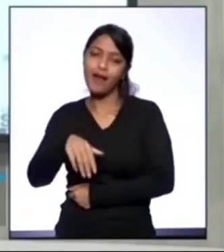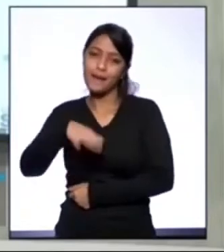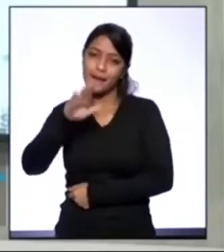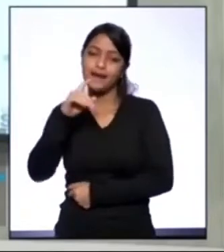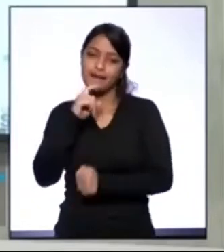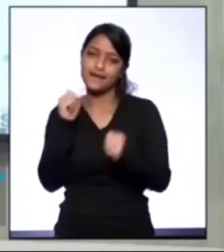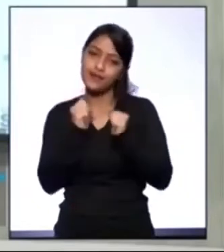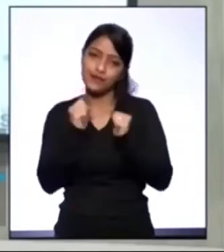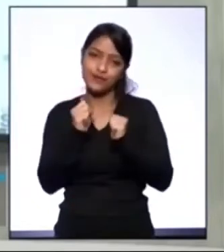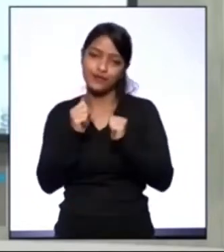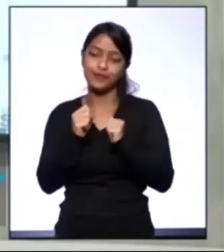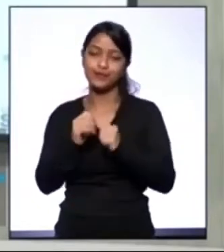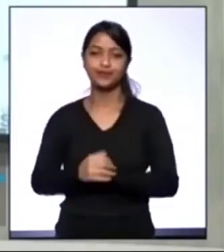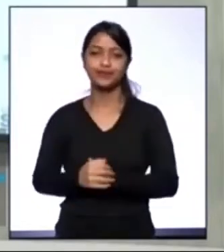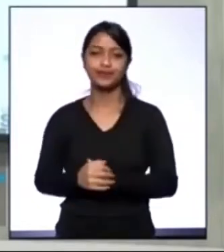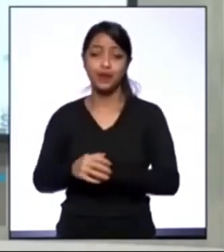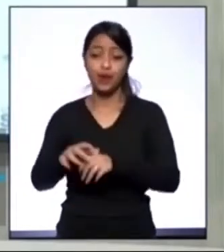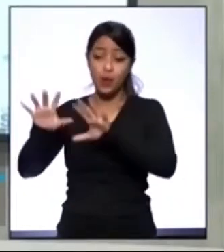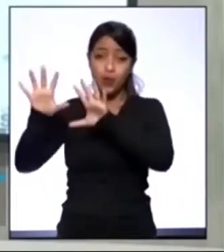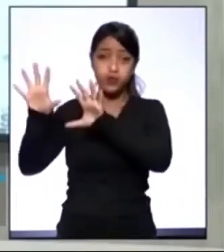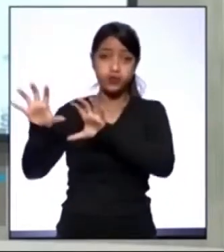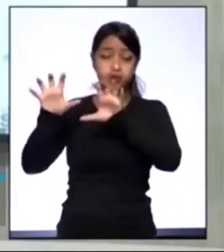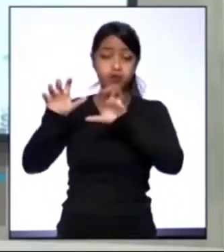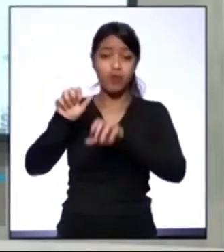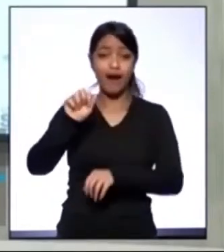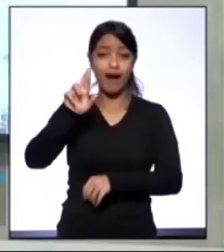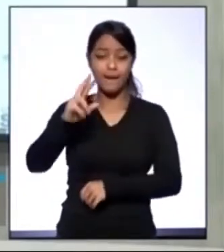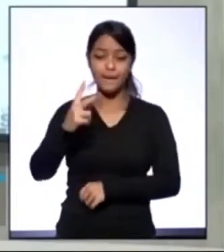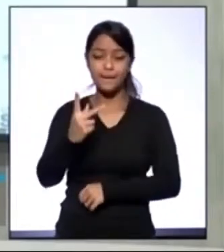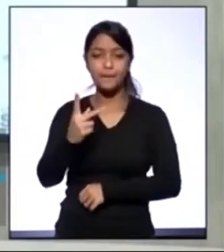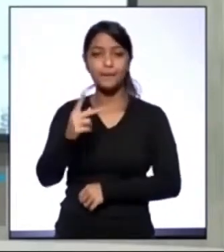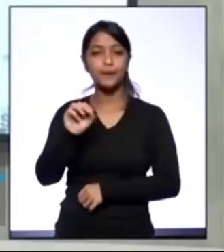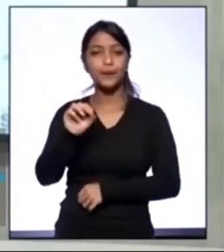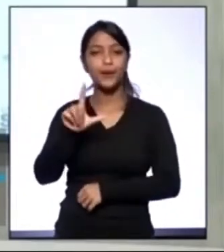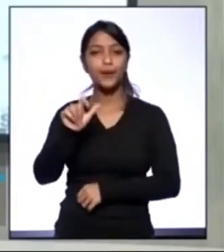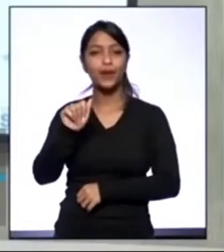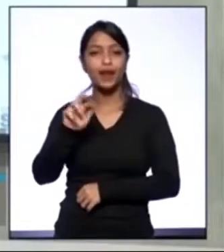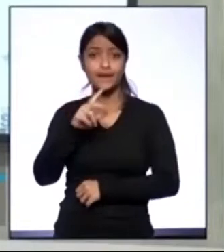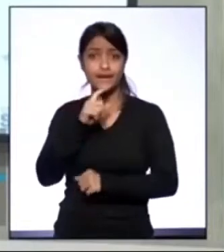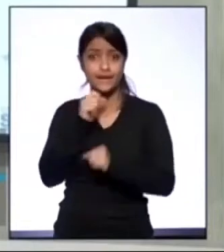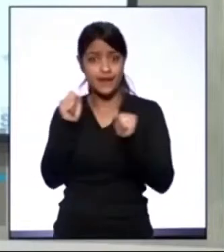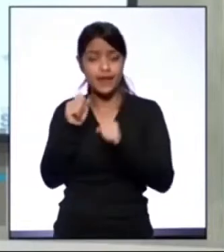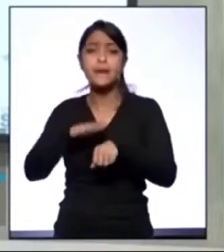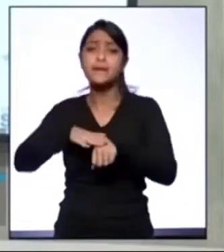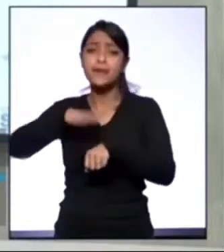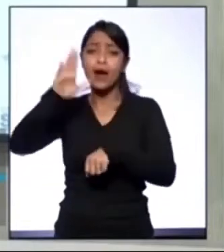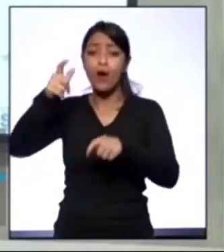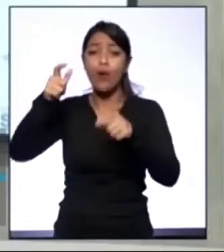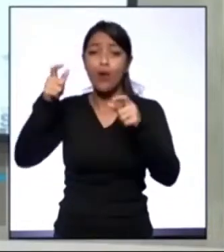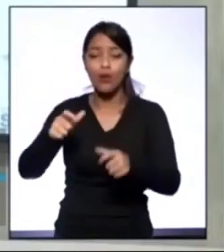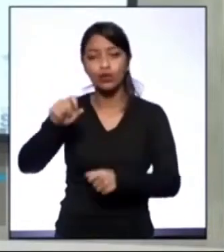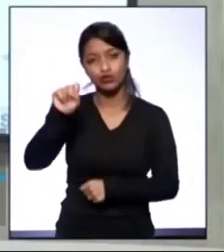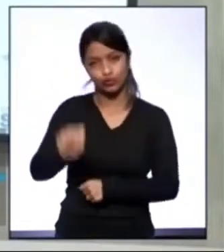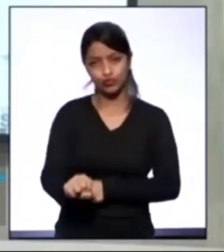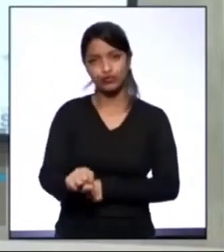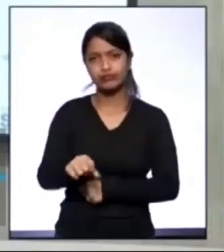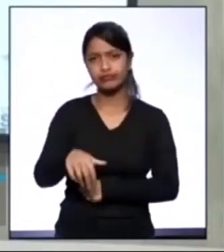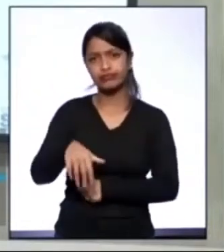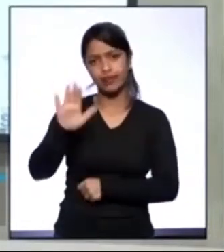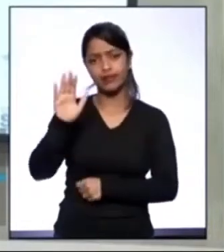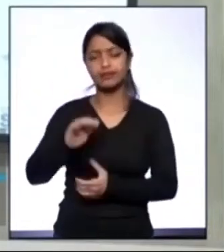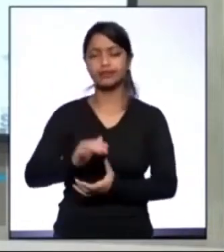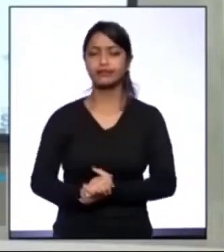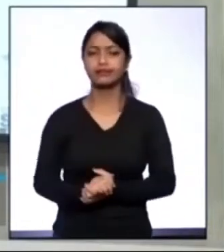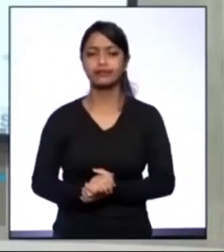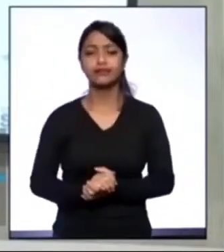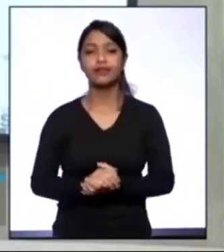atuação da massa polar é mais intensa e frequente, certo? Especificamente isso, galera, serve para a gente